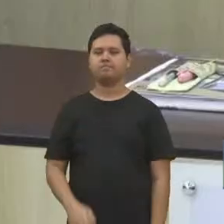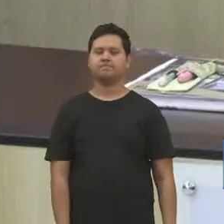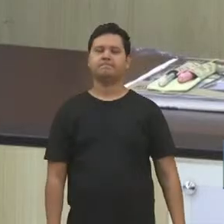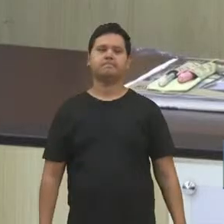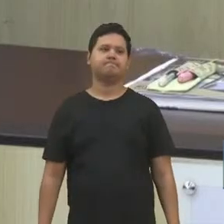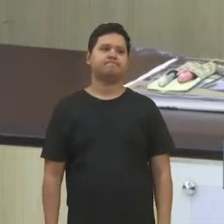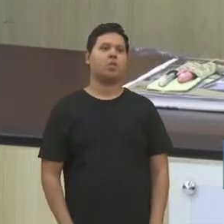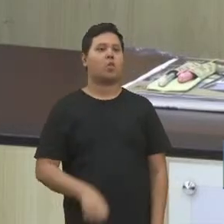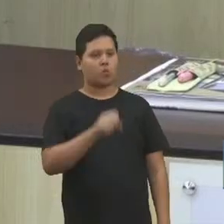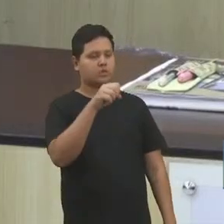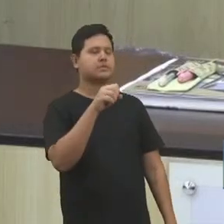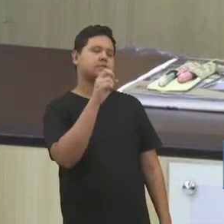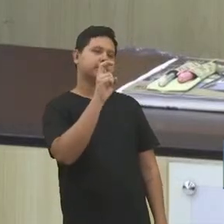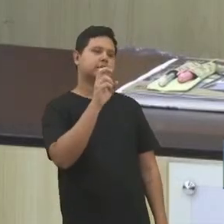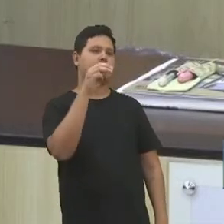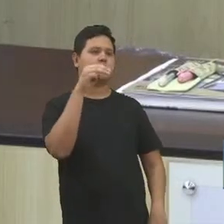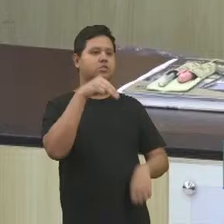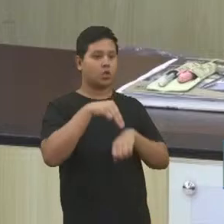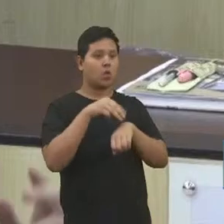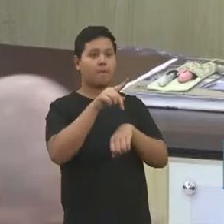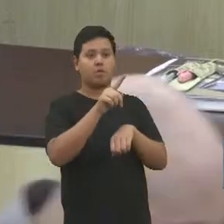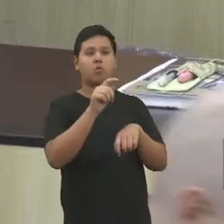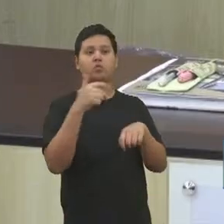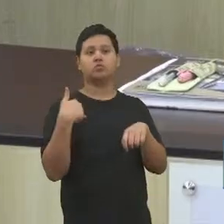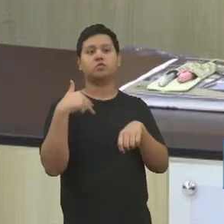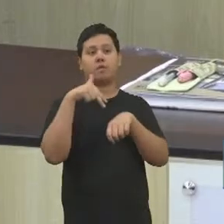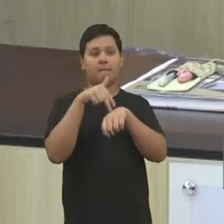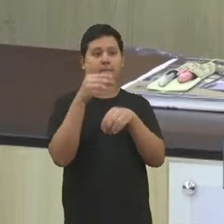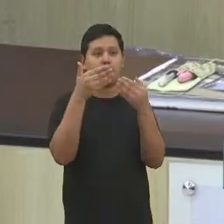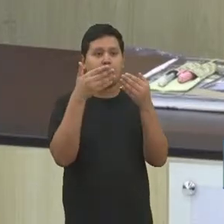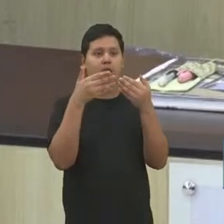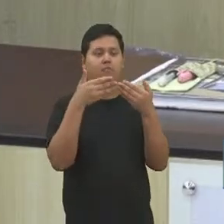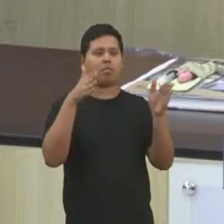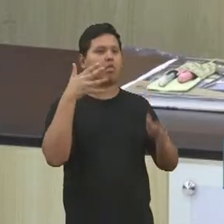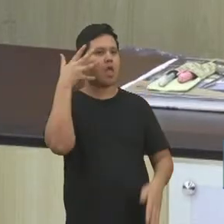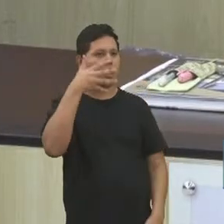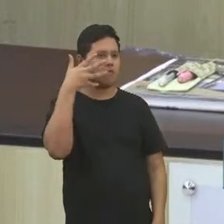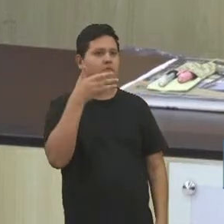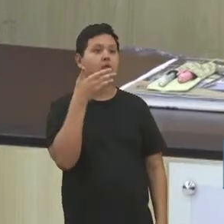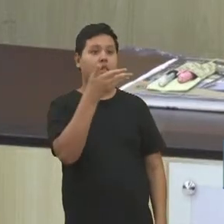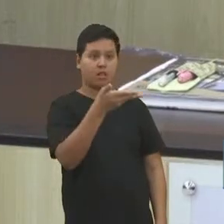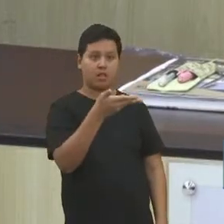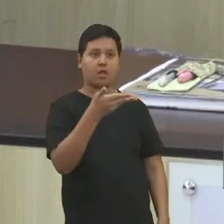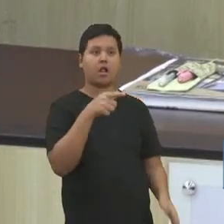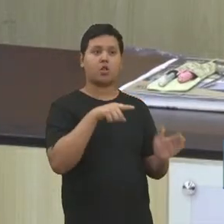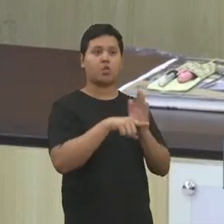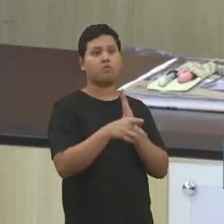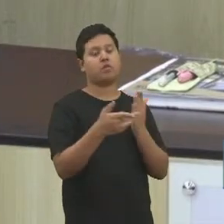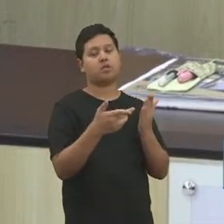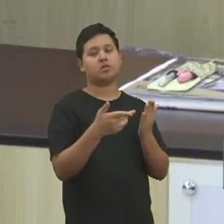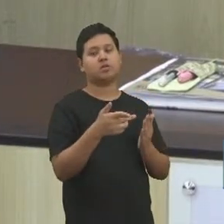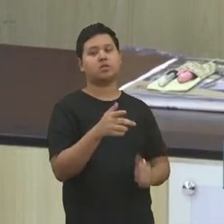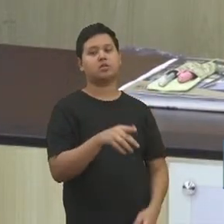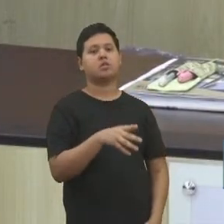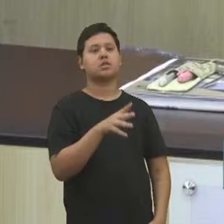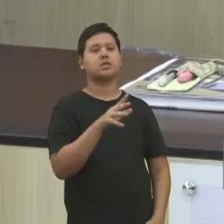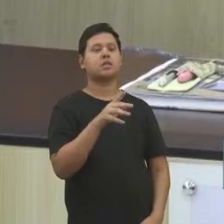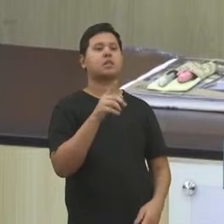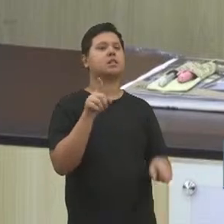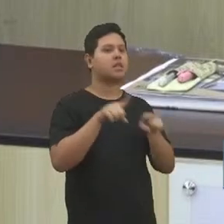vereador terá 5 minutos para fazer os seus questionamentos e, posteriormente, isso vai sendo